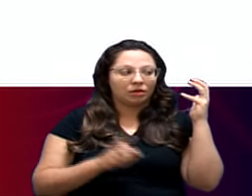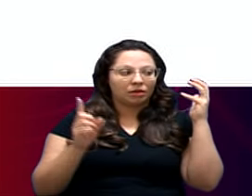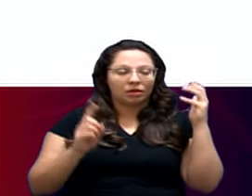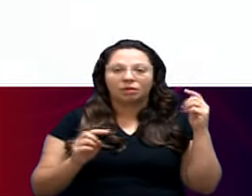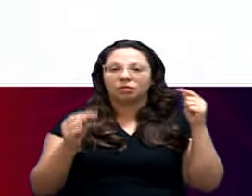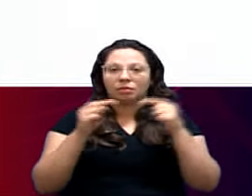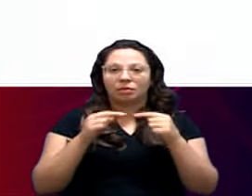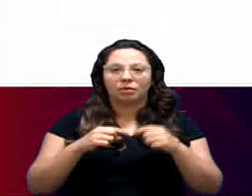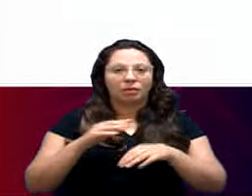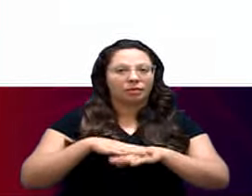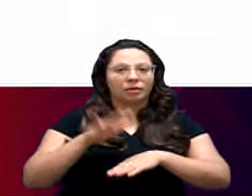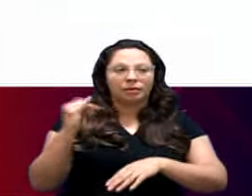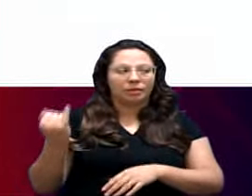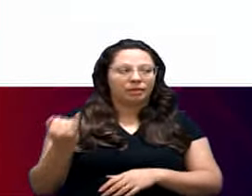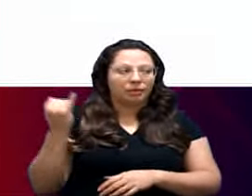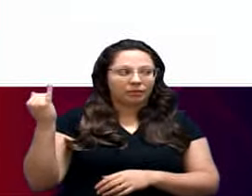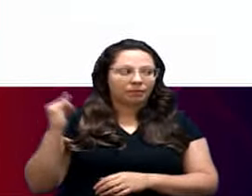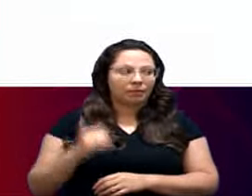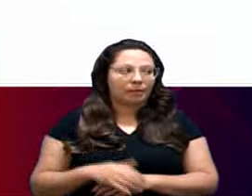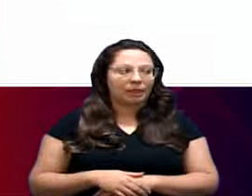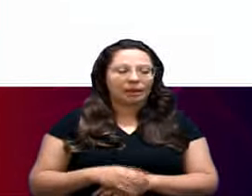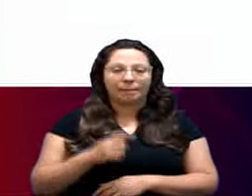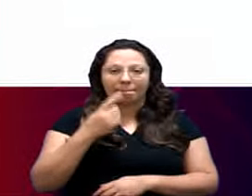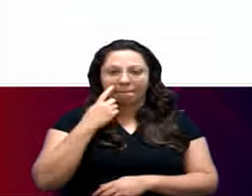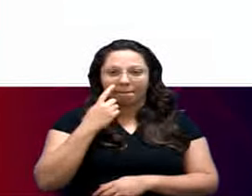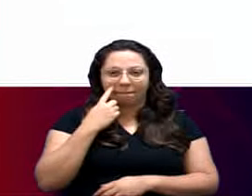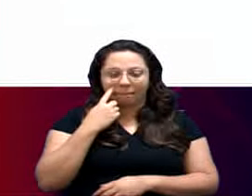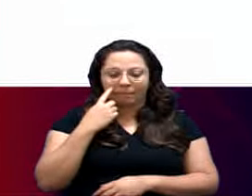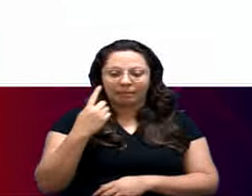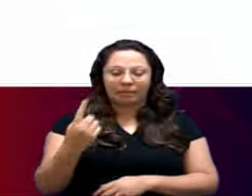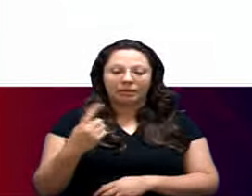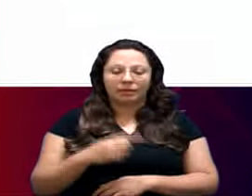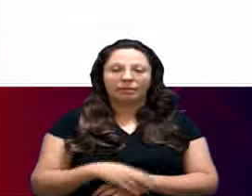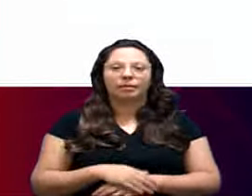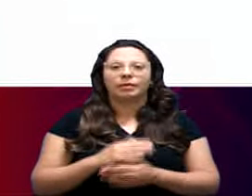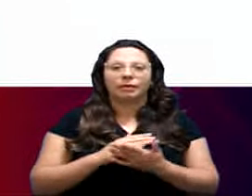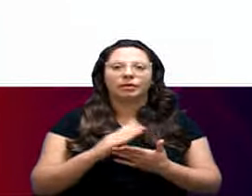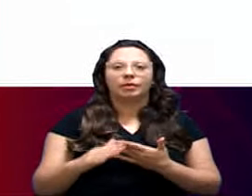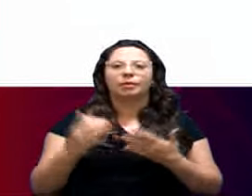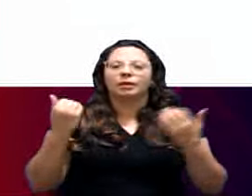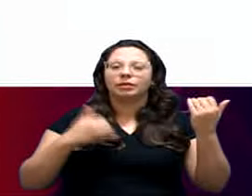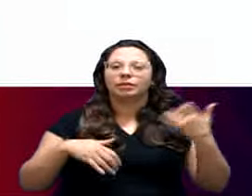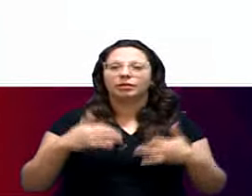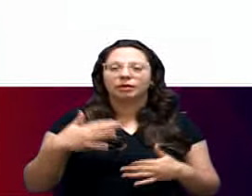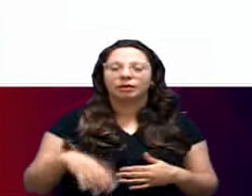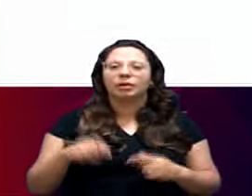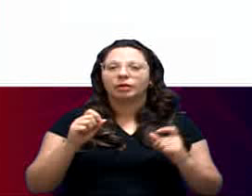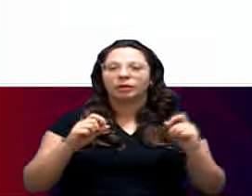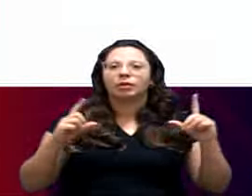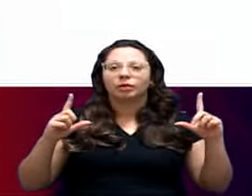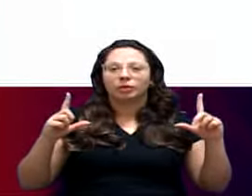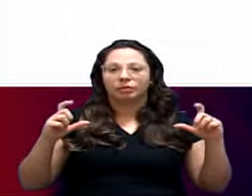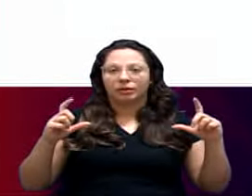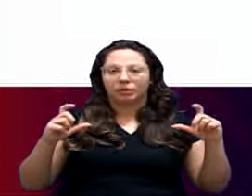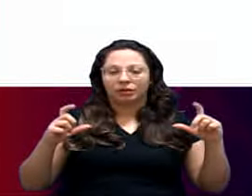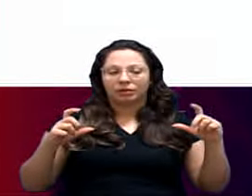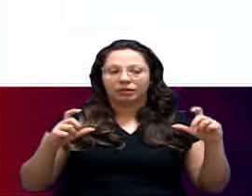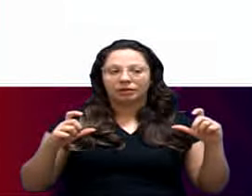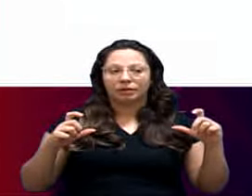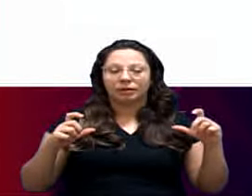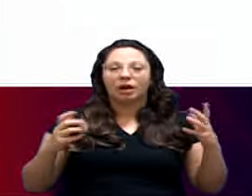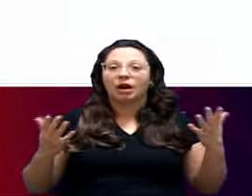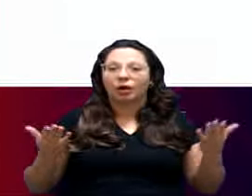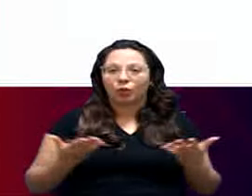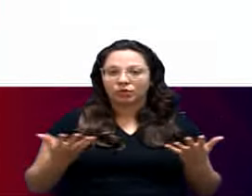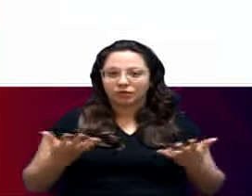mais importantes eh a gente começa a apresentação com uma imagem da do plano vigente né